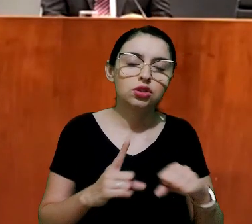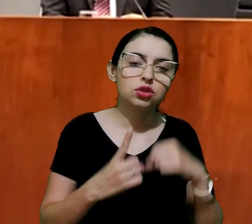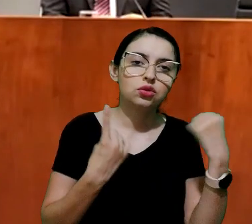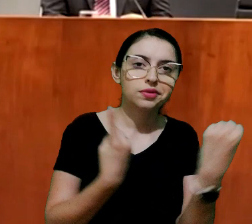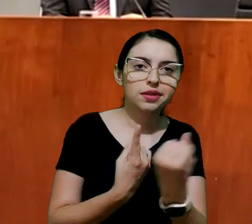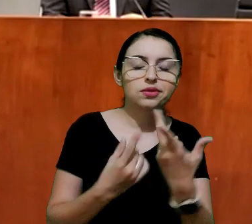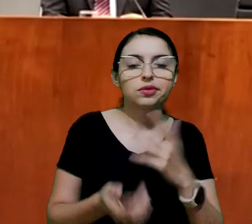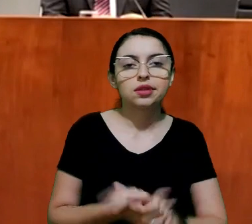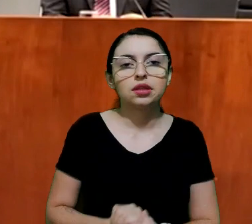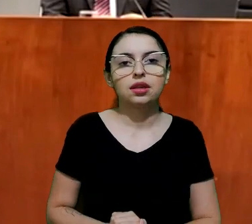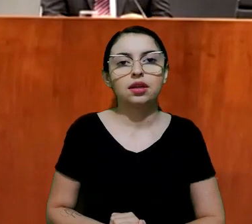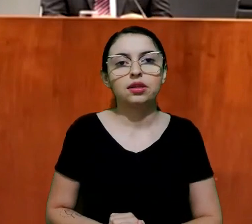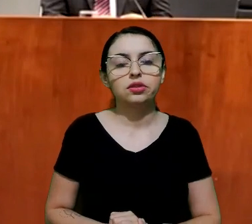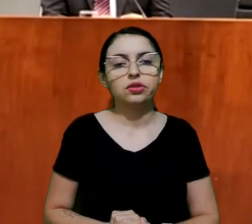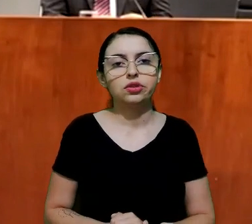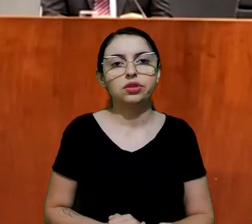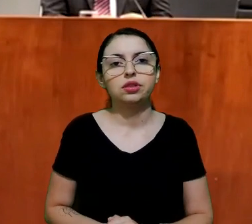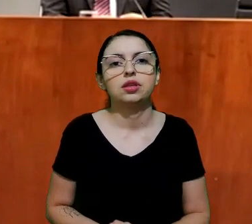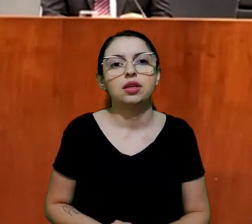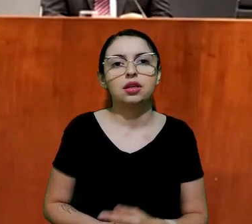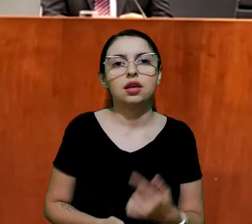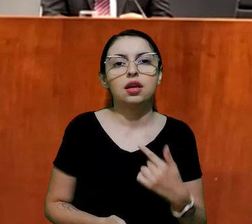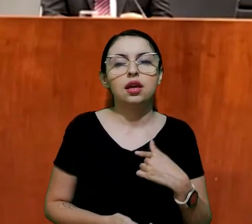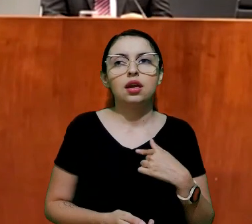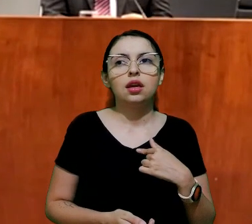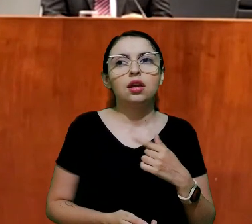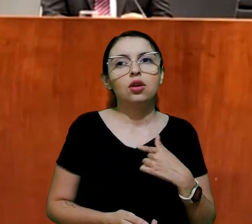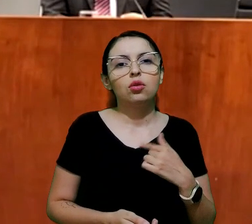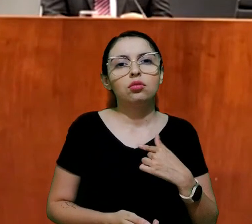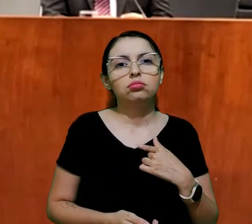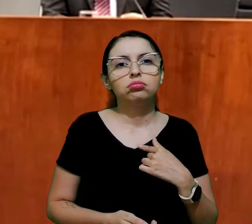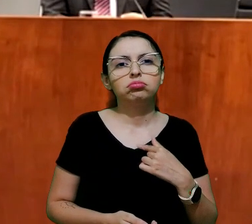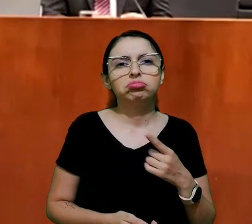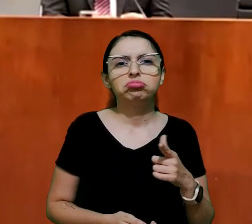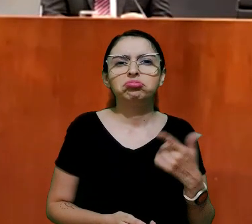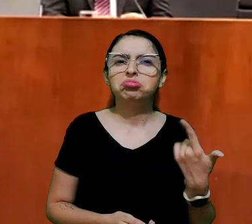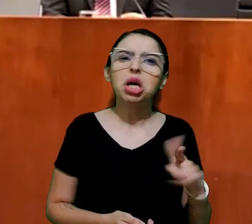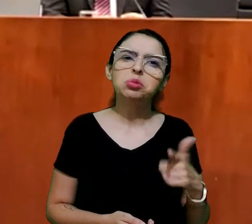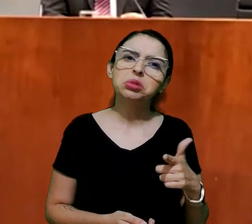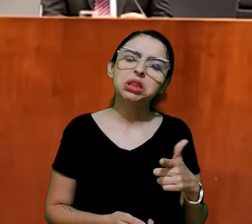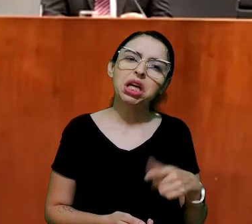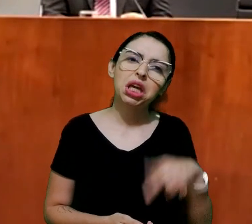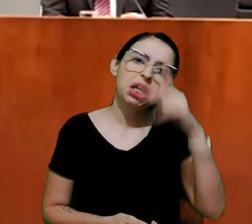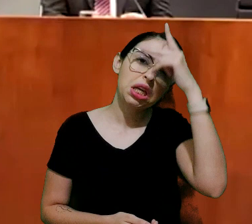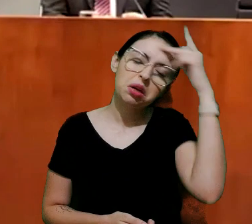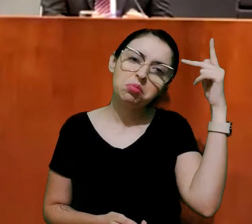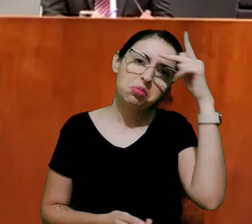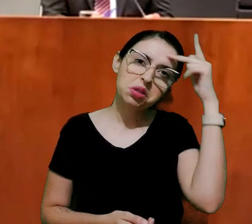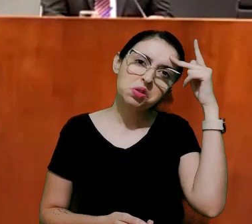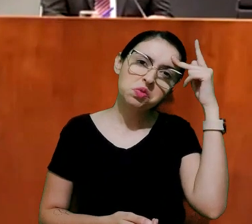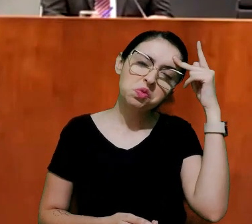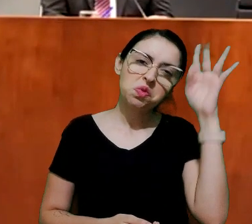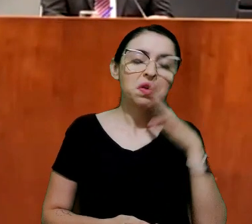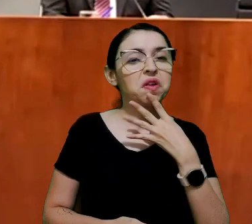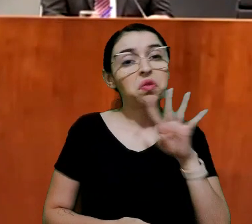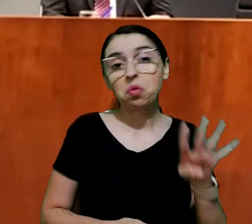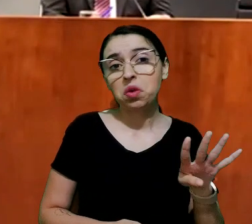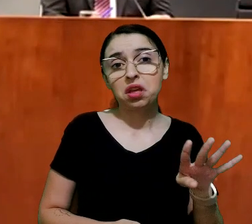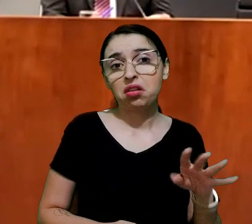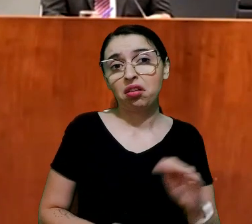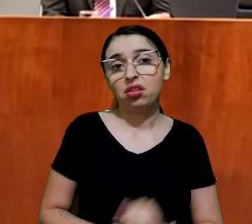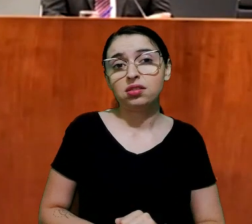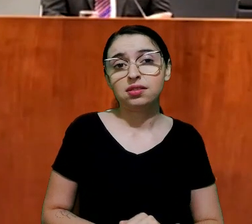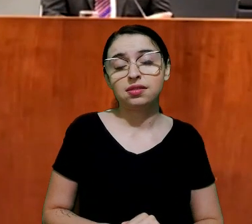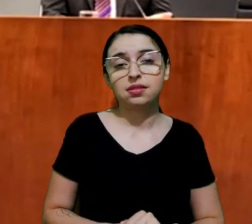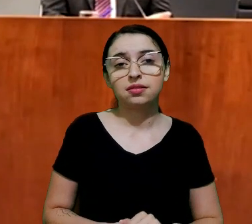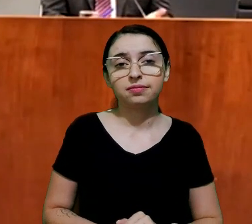socialidade. Não há quem aqui não tenha conhecimento de alguém histórico. Não foi